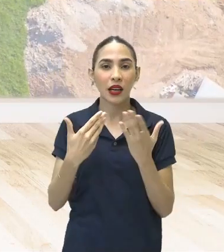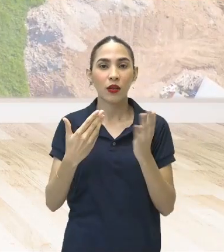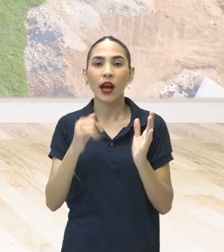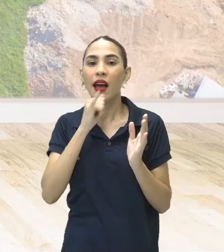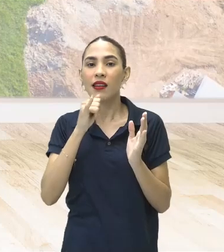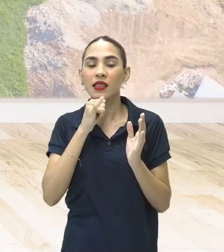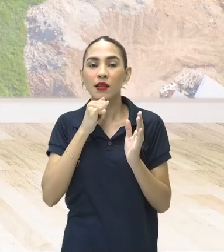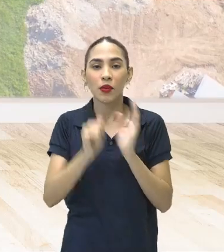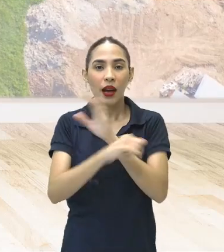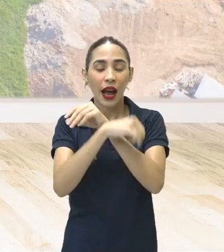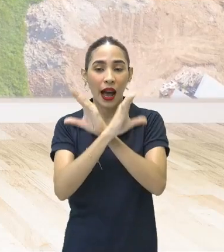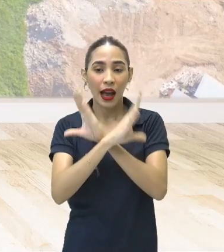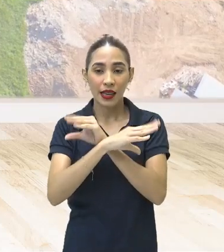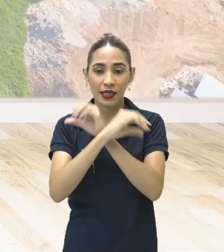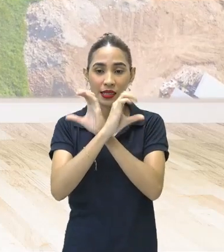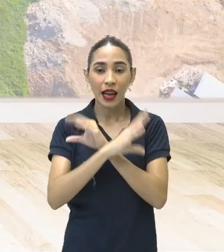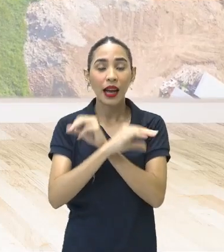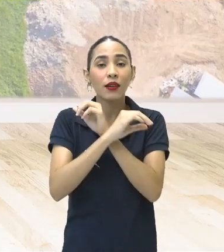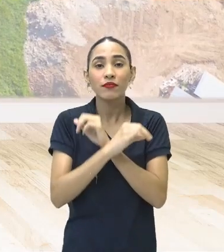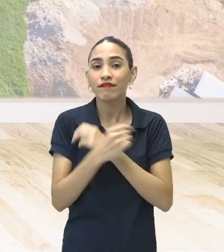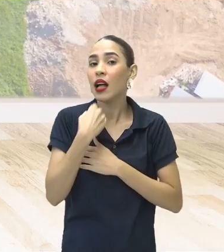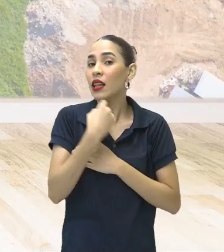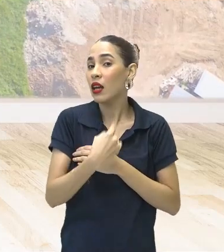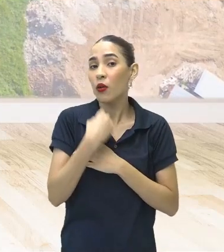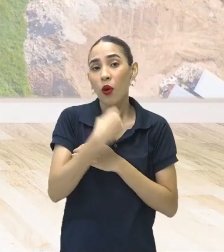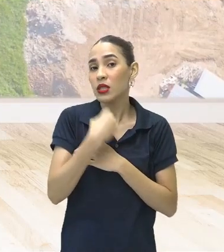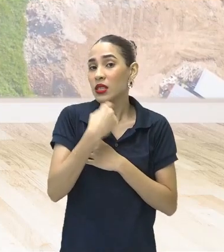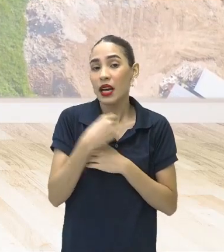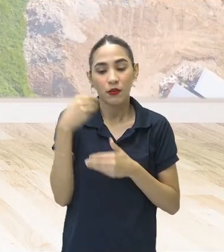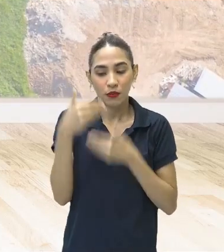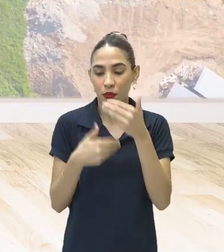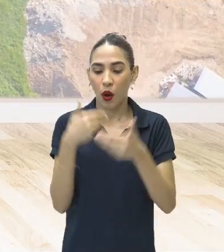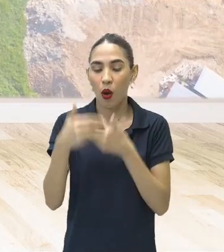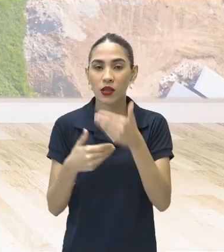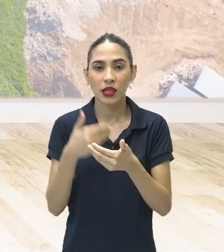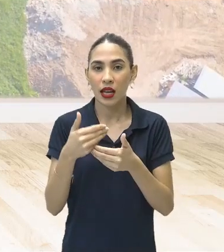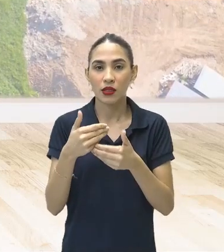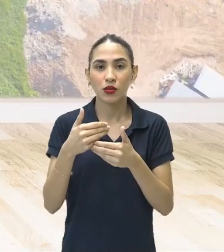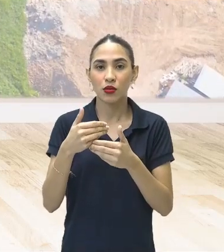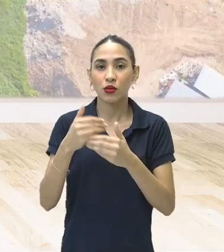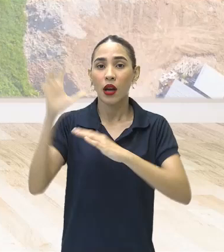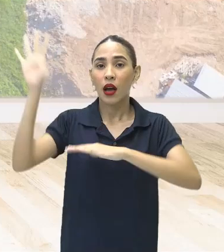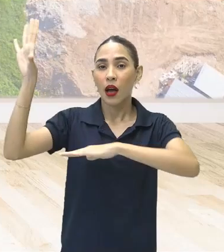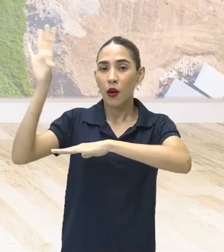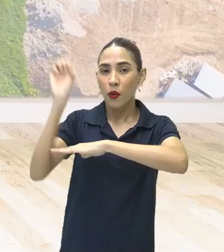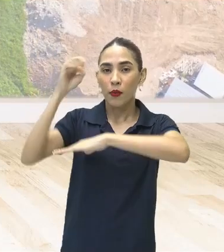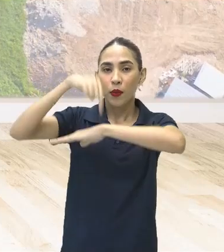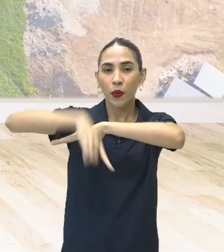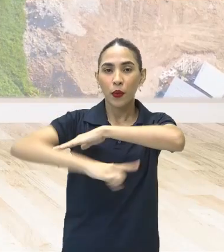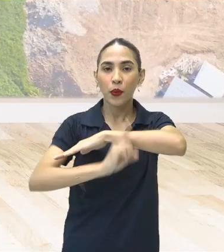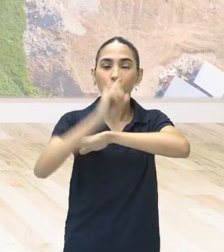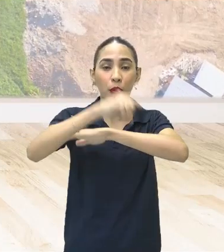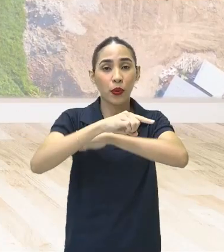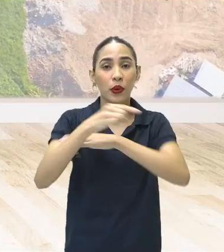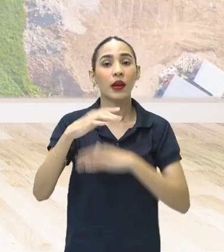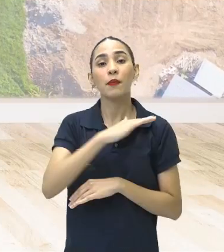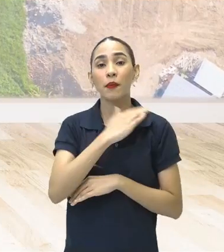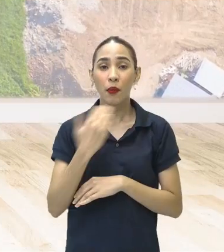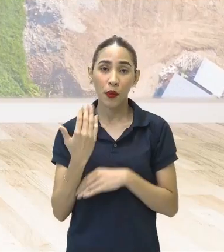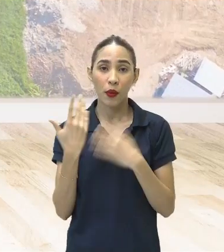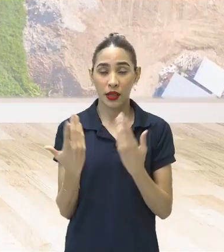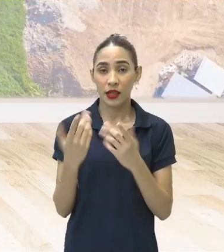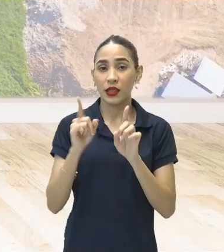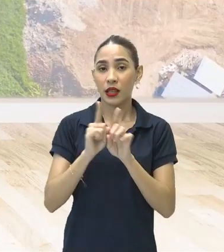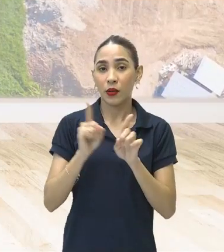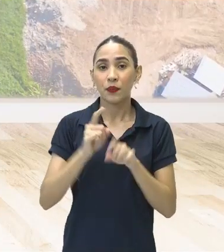marinhas, as algas de fundo, não conseguem fazer o processo de fotossíntese e acabam morrendo. E aí, quando